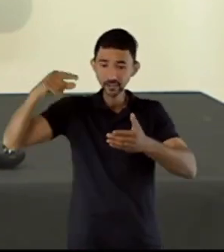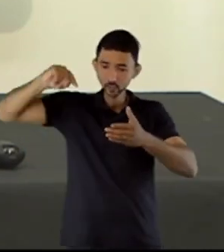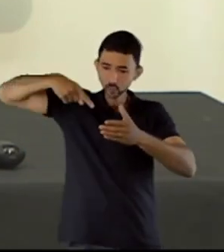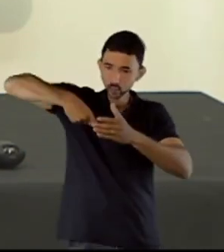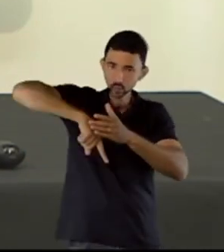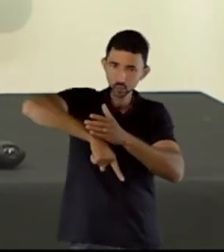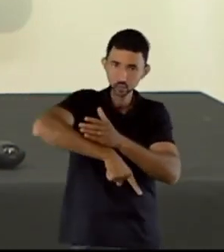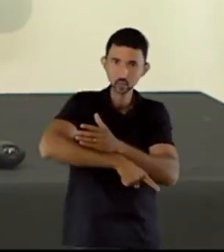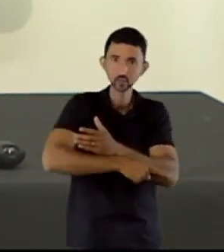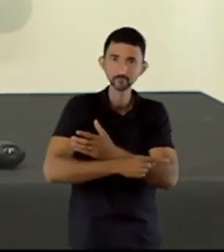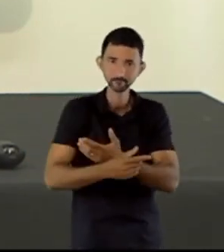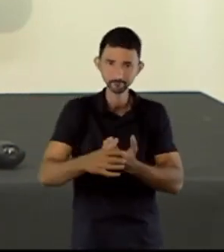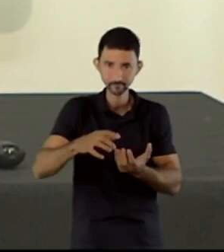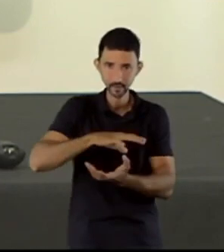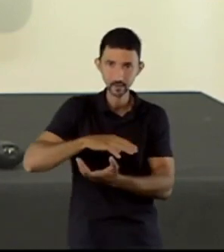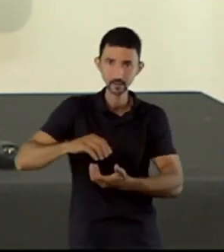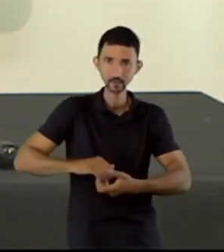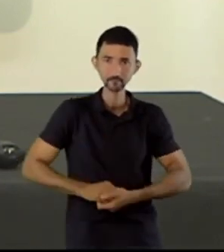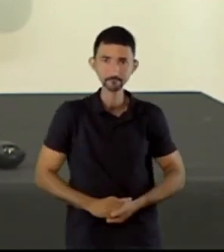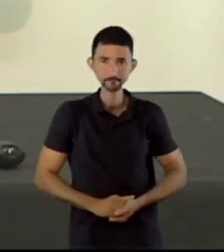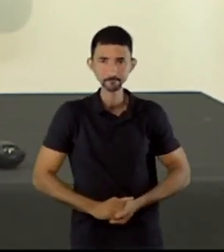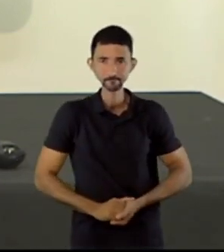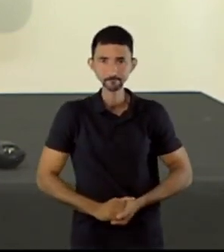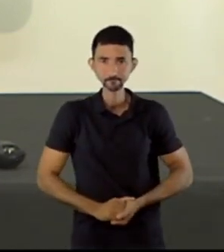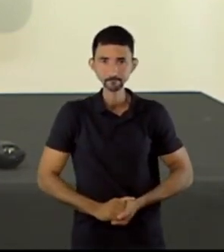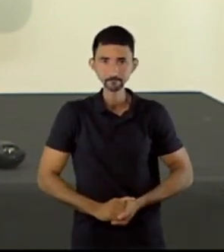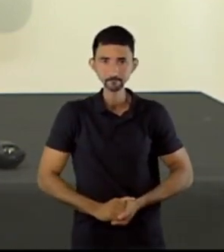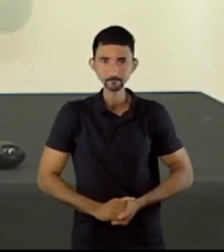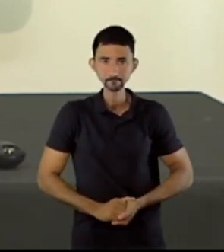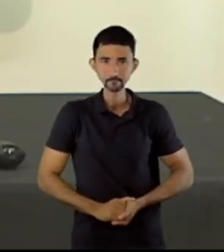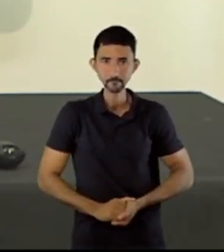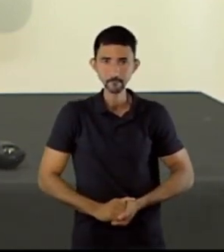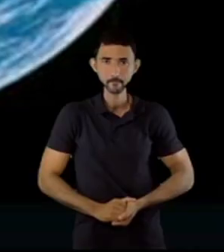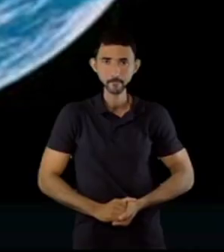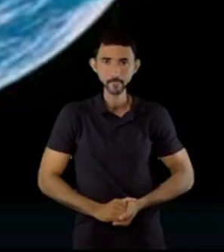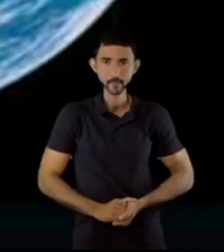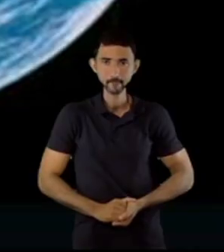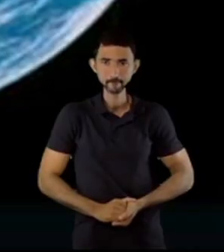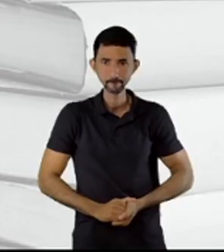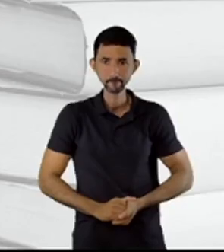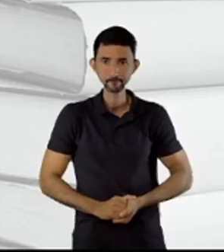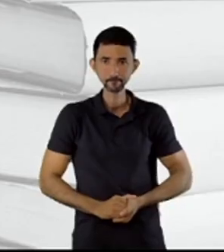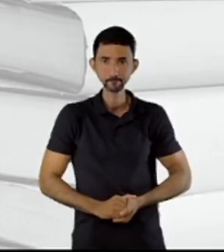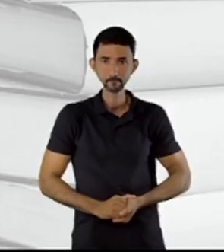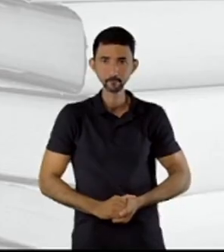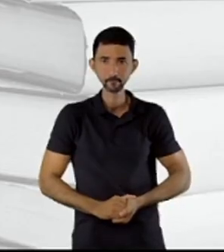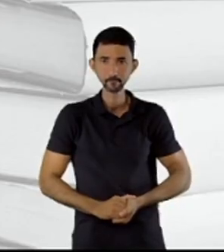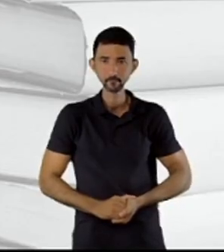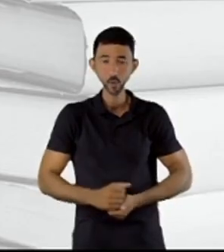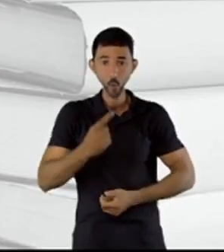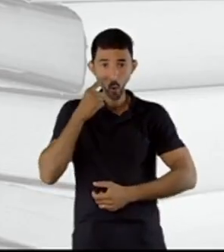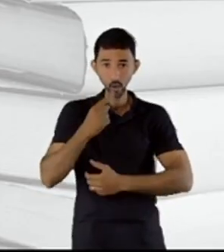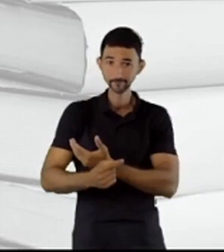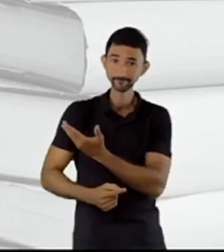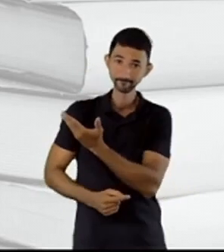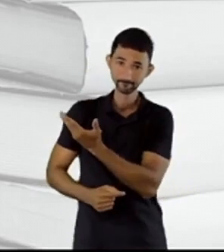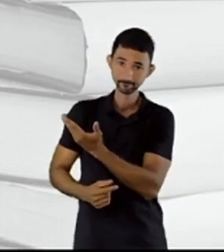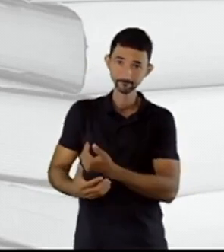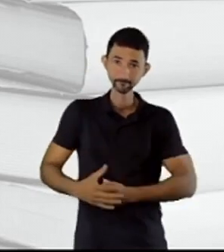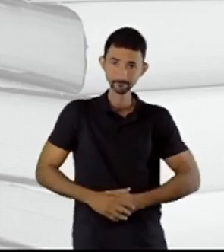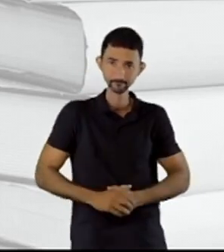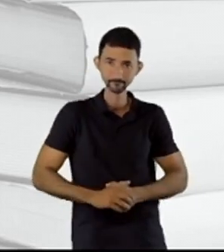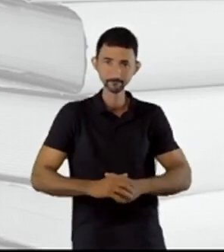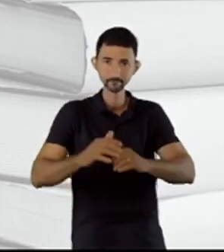do Júlio Verne. Muito interessante o livro, vocês vão adorar. Voltando aqui para a aula, a crosta